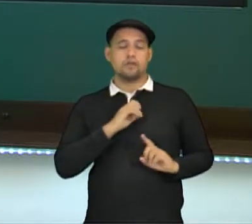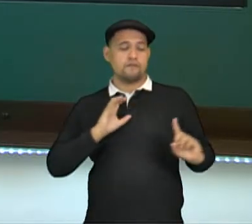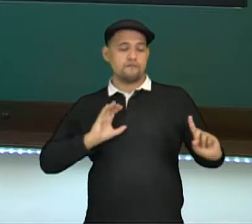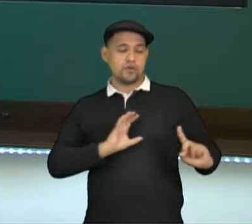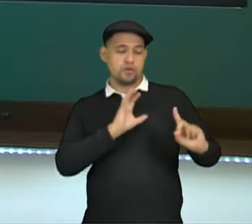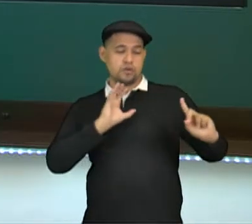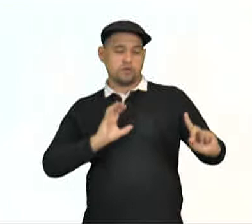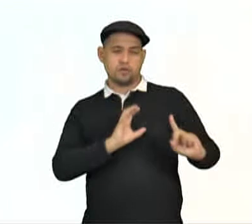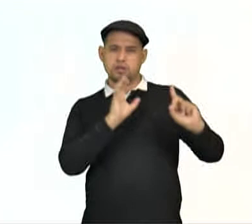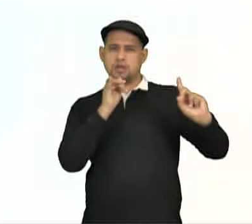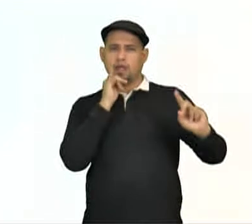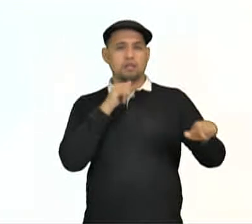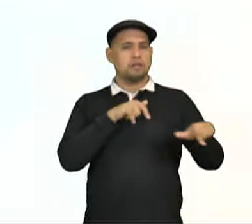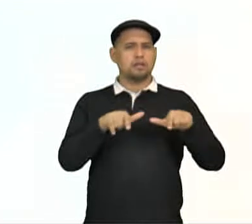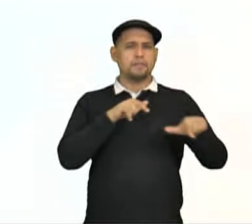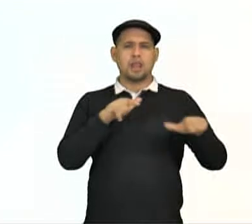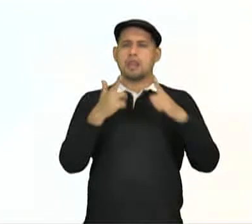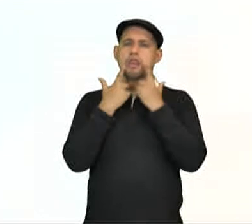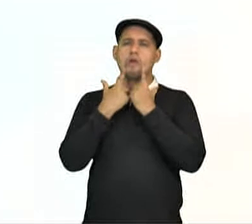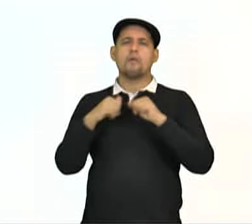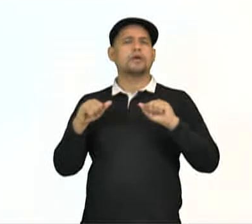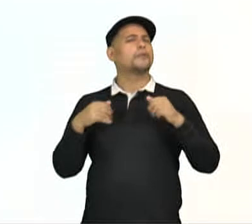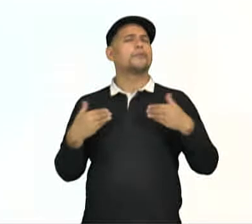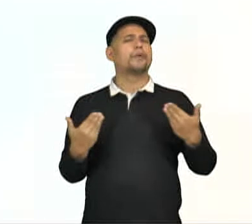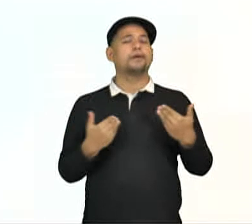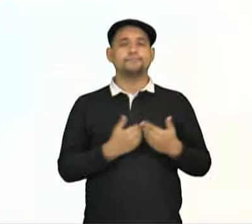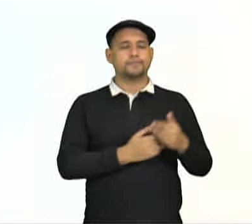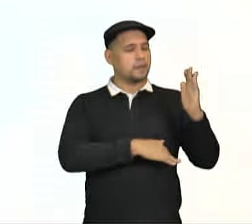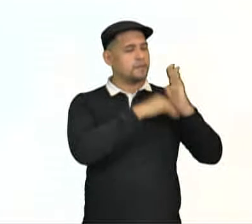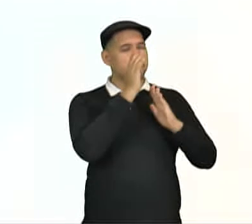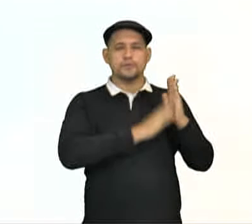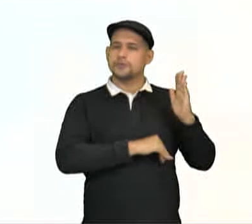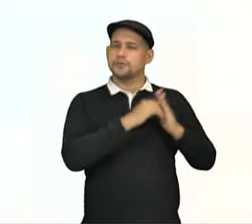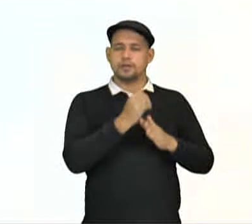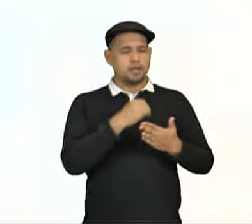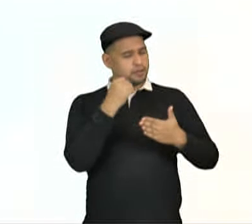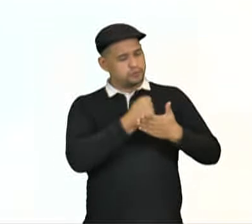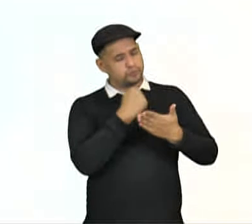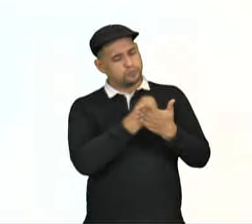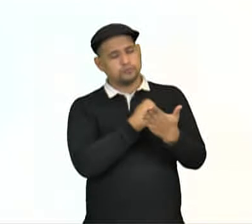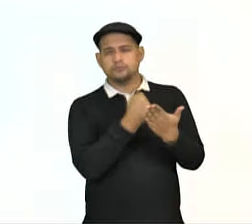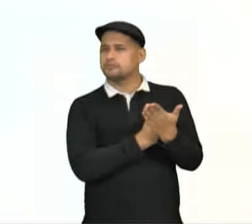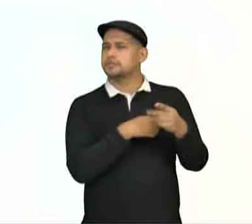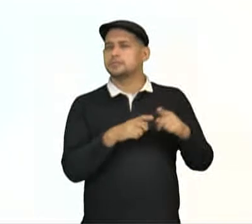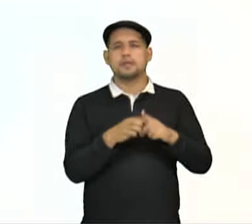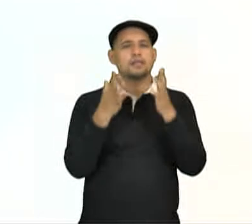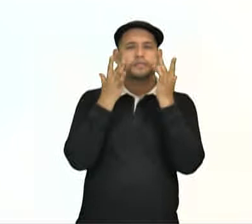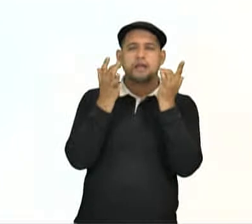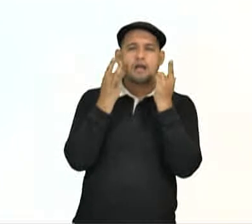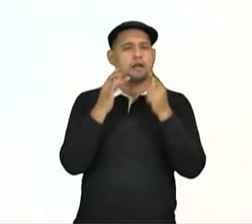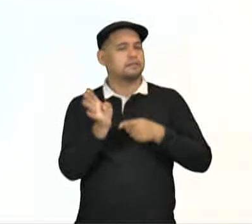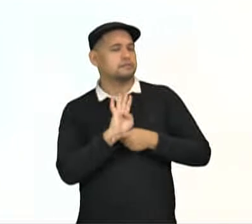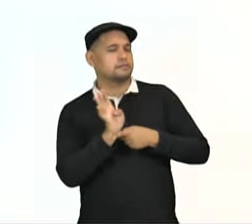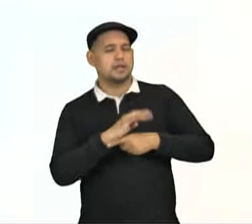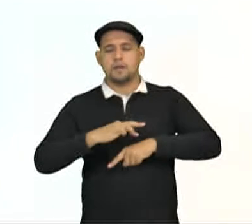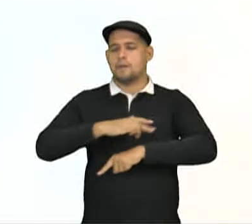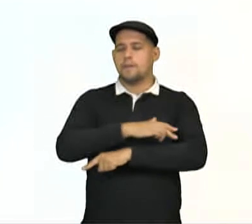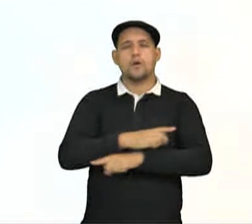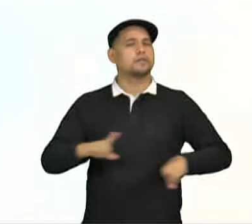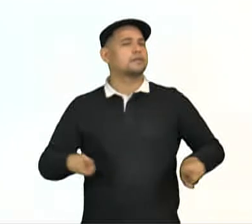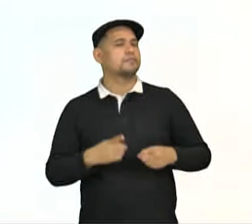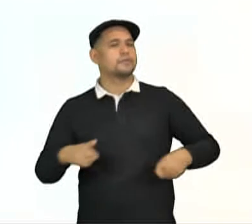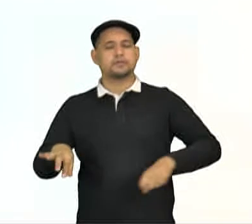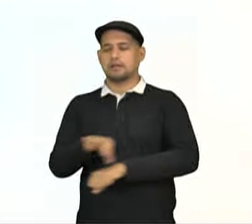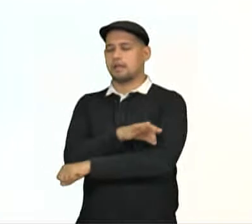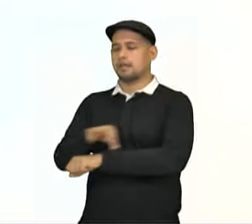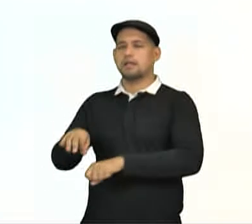influenciaram. Trabalharam com as seguintes linguagens: pintura, escultura, cerâmica, design geral, teatro, cinema, moda, música, arquitetura.